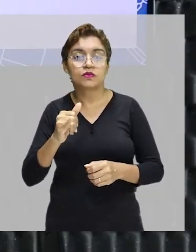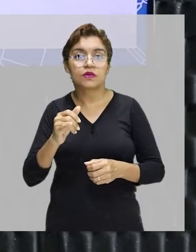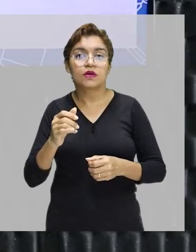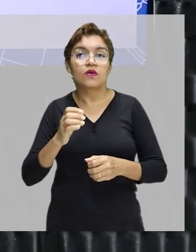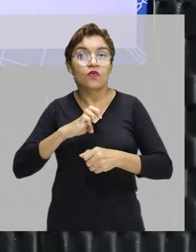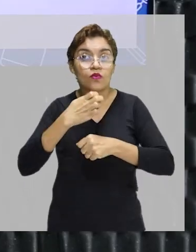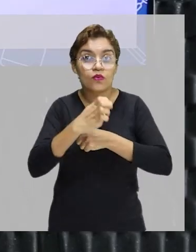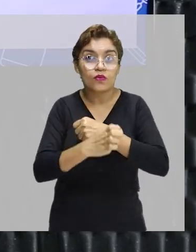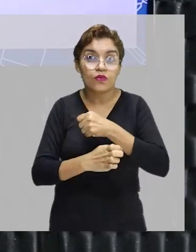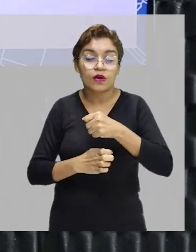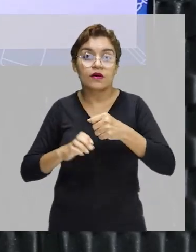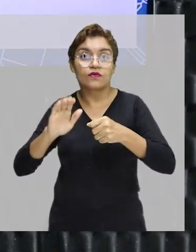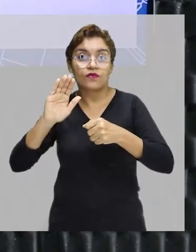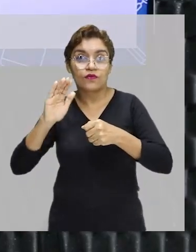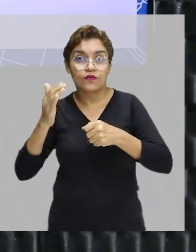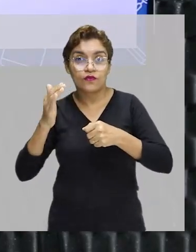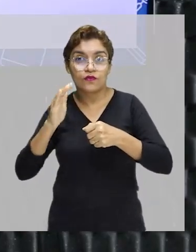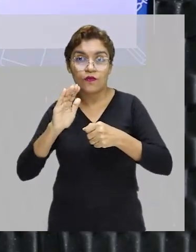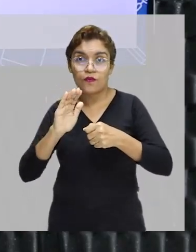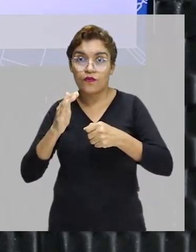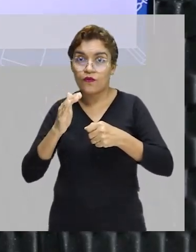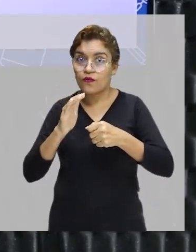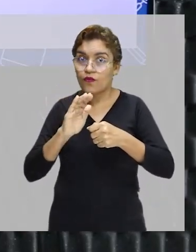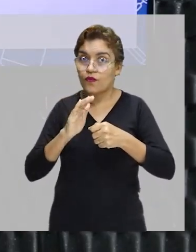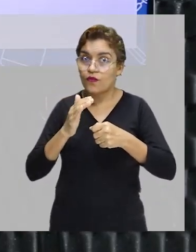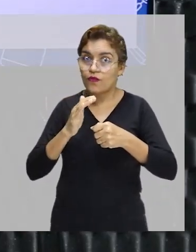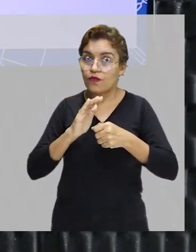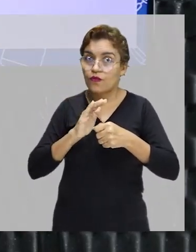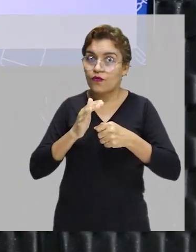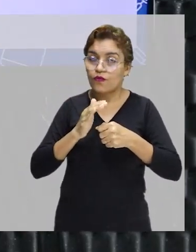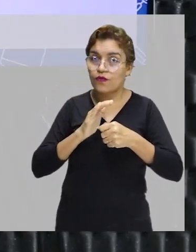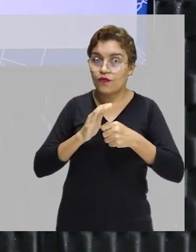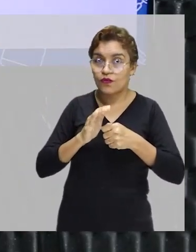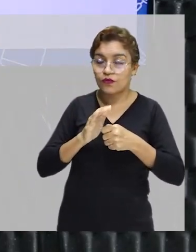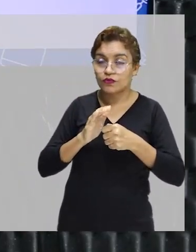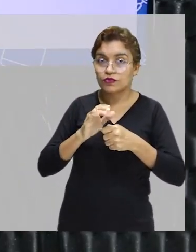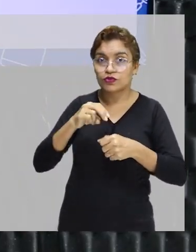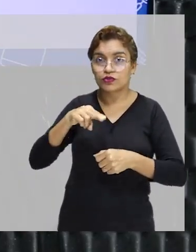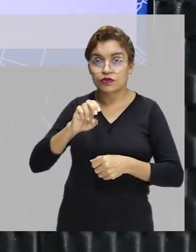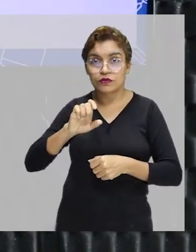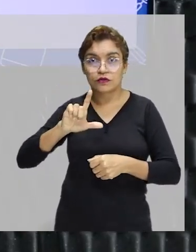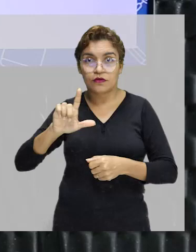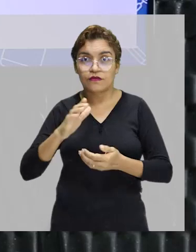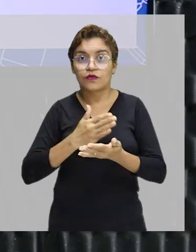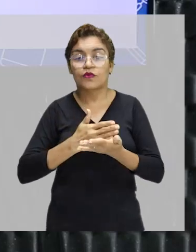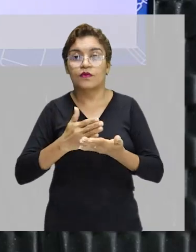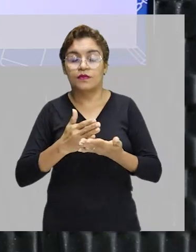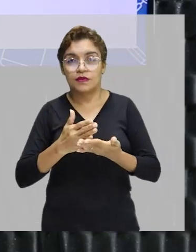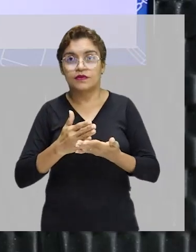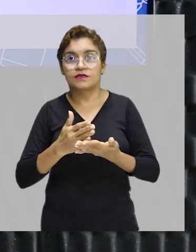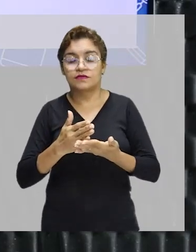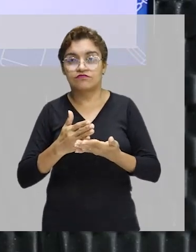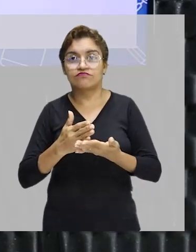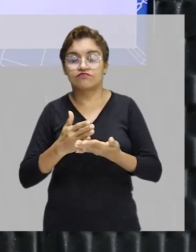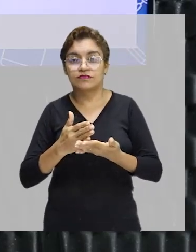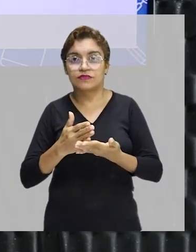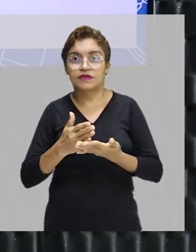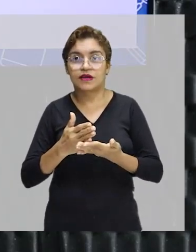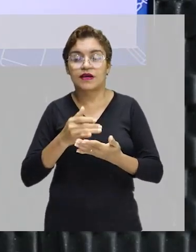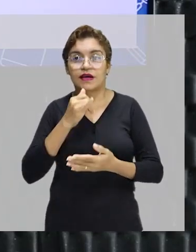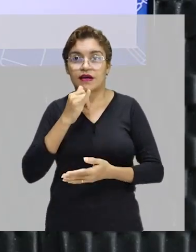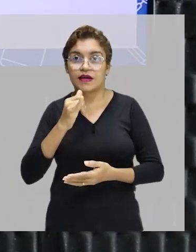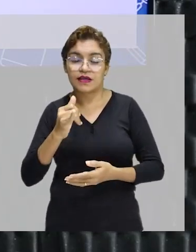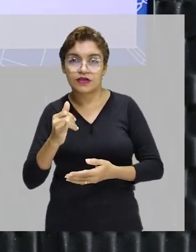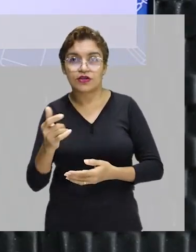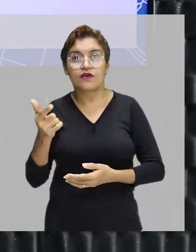vão retornar aos seus níveis iniciais. E quando isso acontece, eles devolvem a energia que receberam